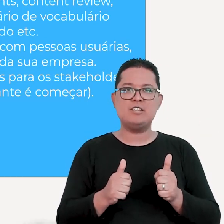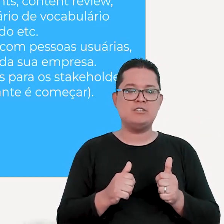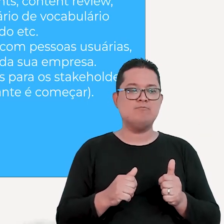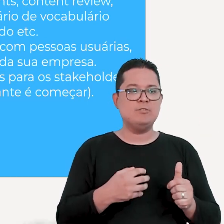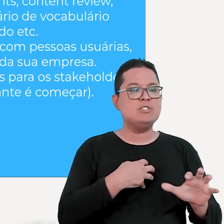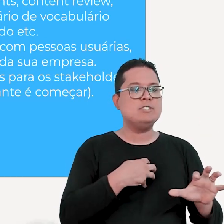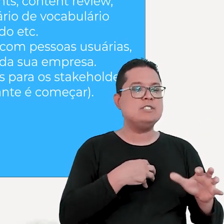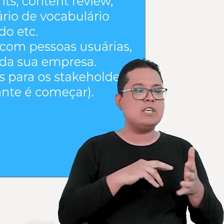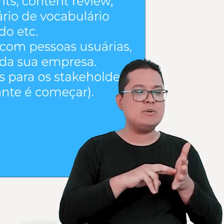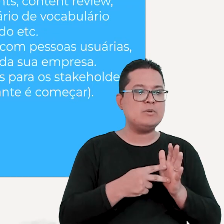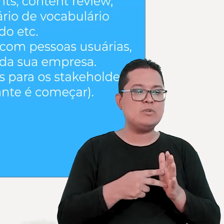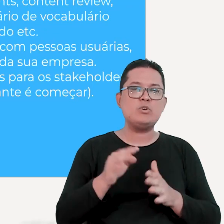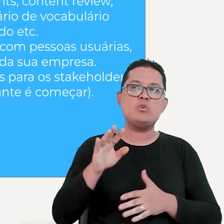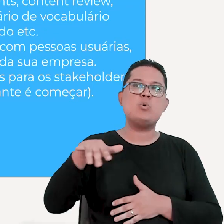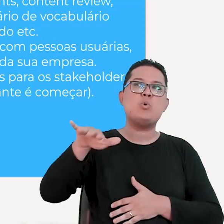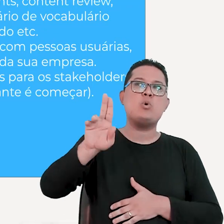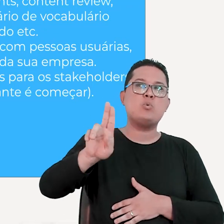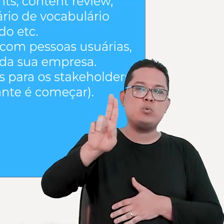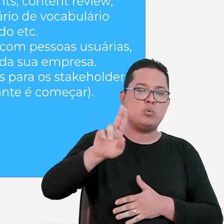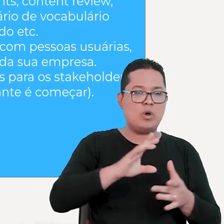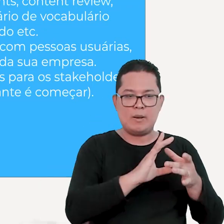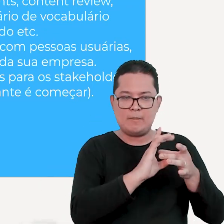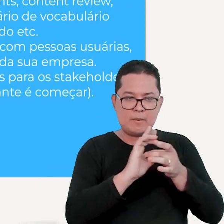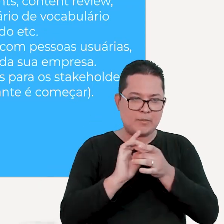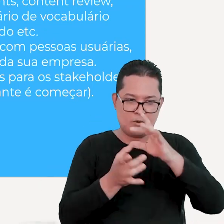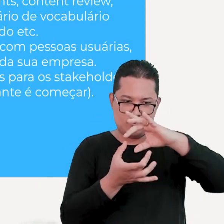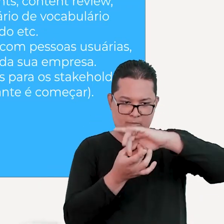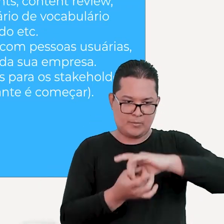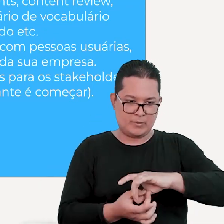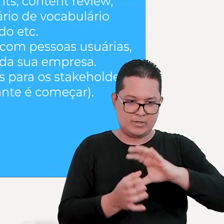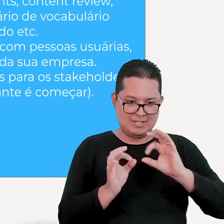para a pessoa usuária, se ele está conciso, se ele está de acordo com